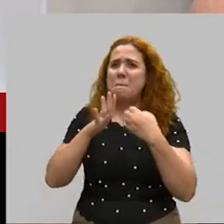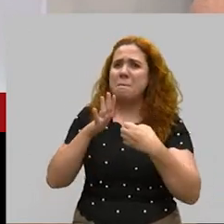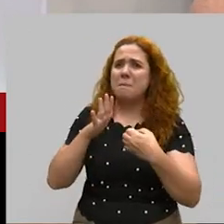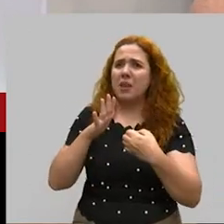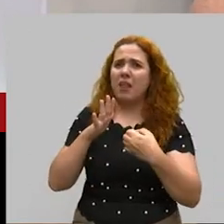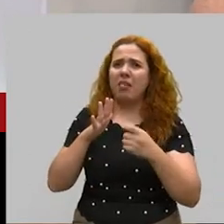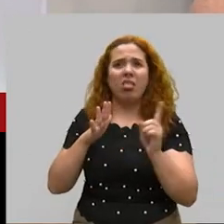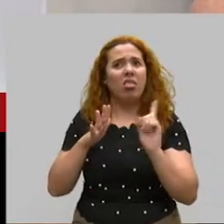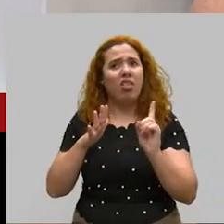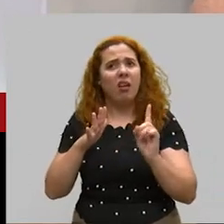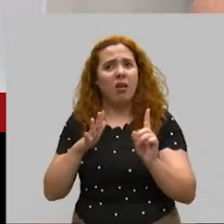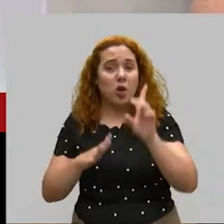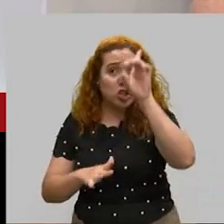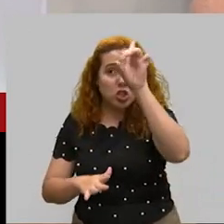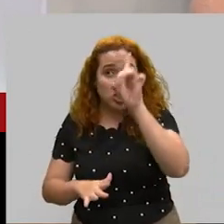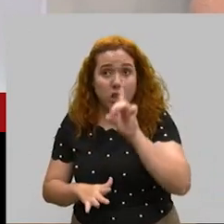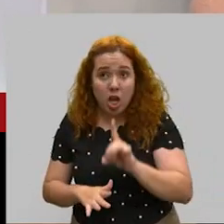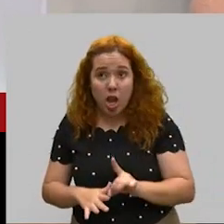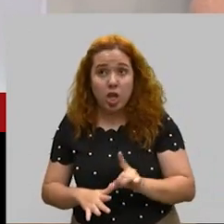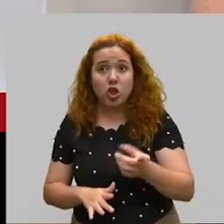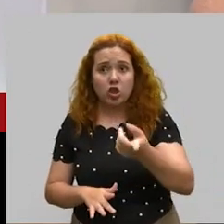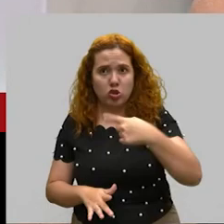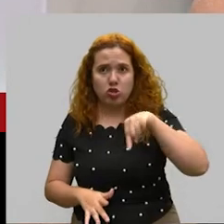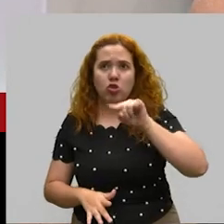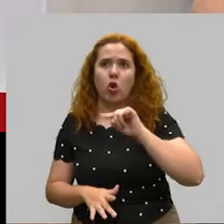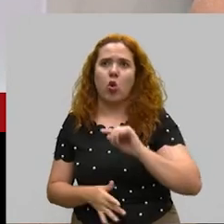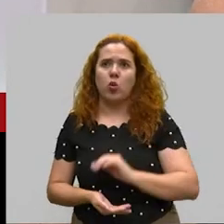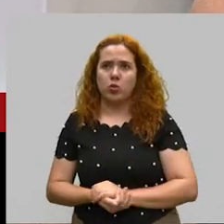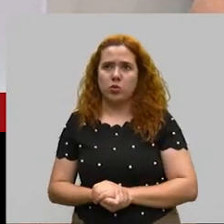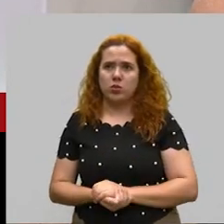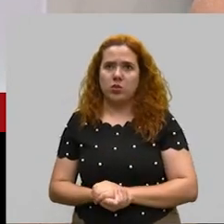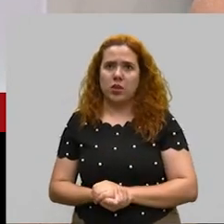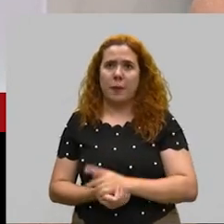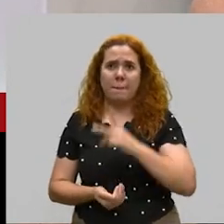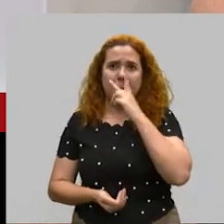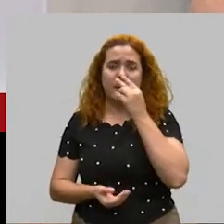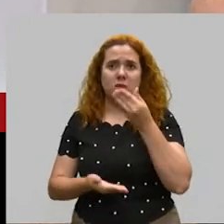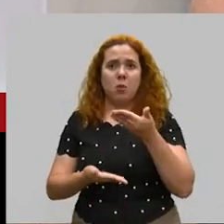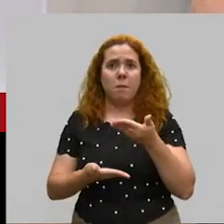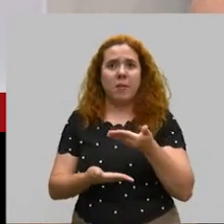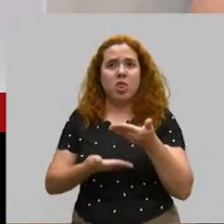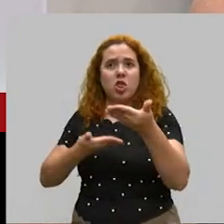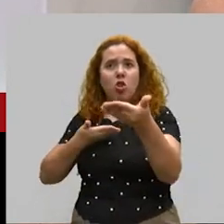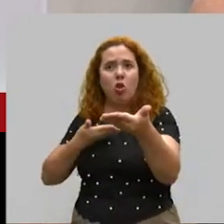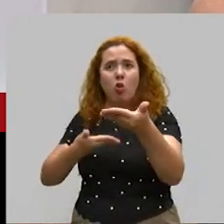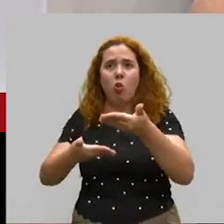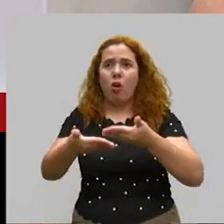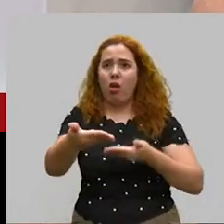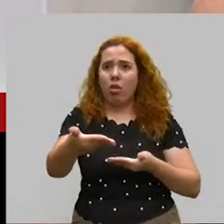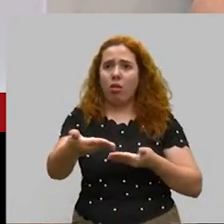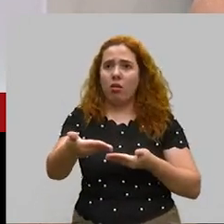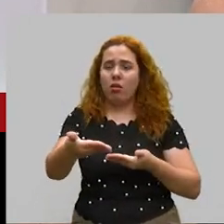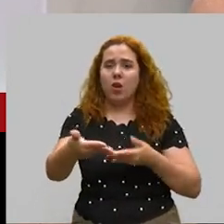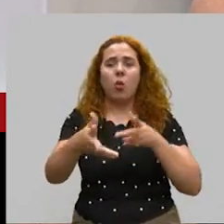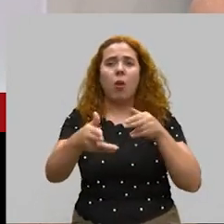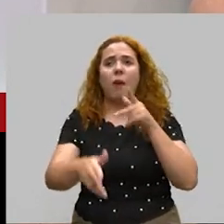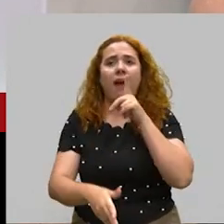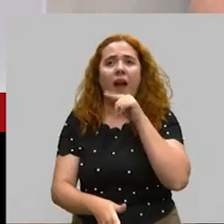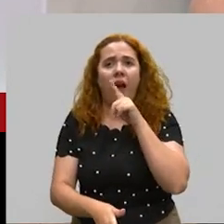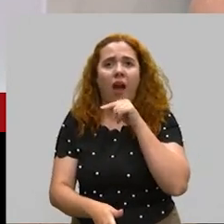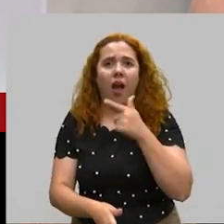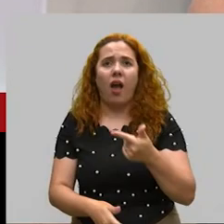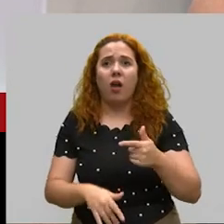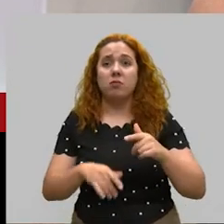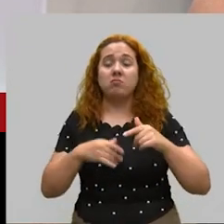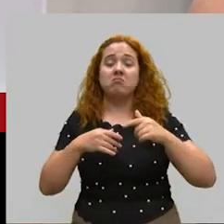direito nosso e a gente não não não quer que isso vire uma mercadoria assim como a gente também não quer que a água vire mercadoria energia